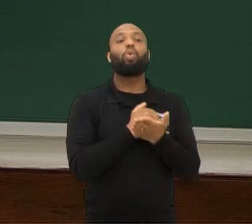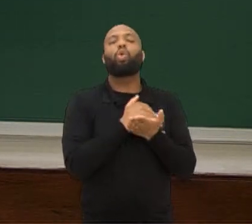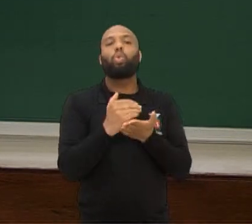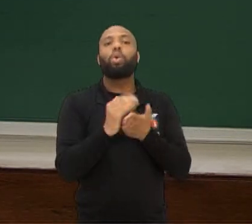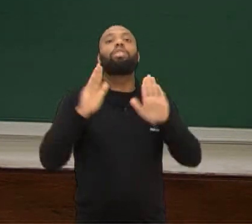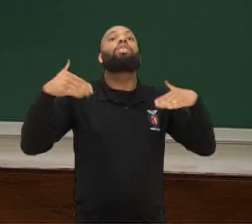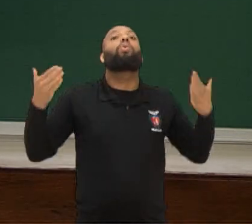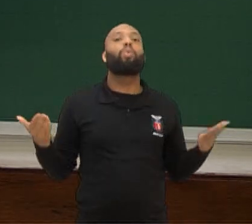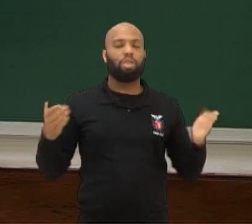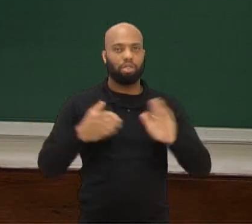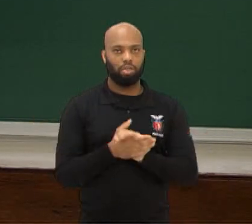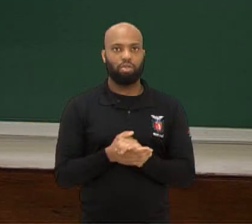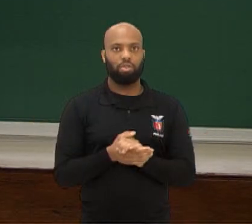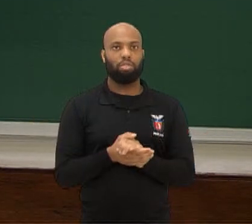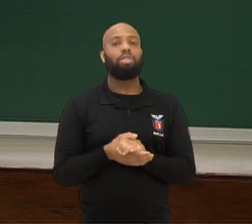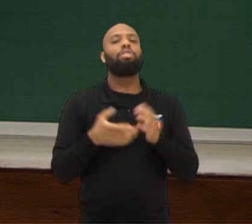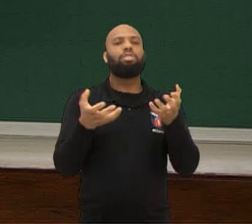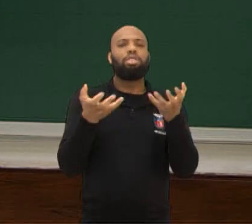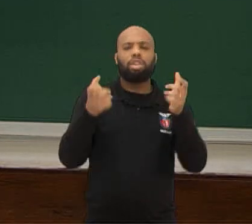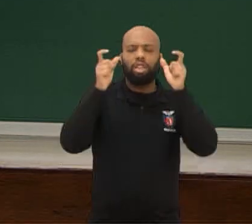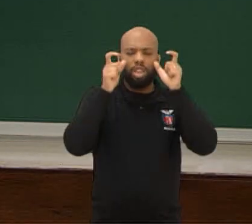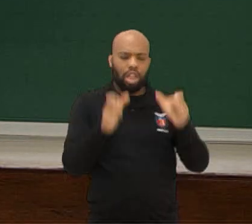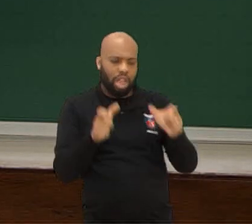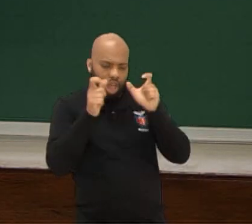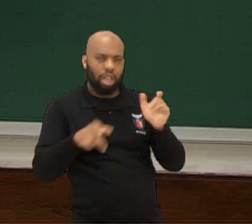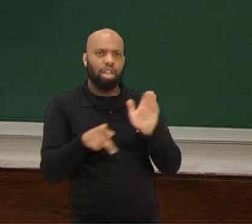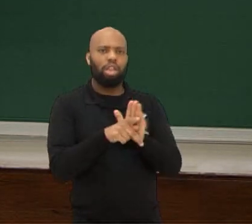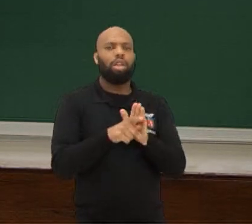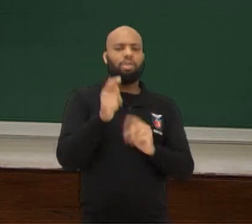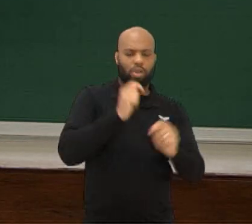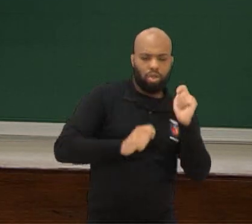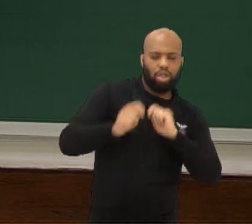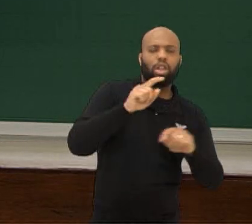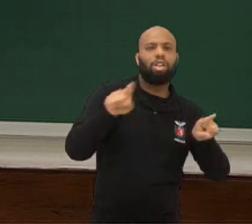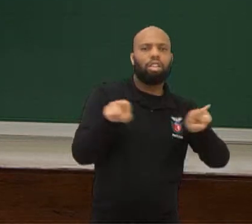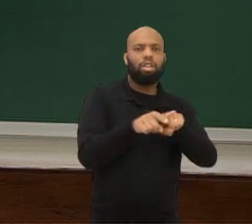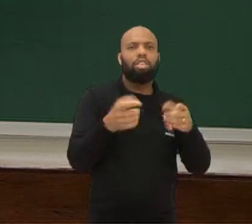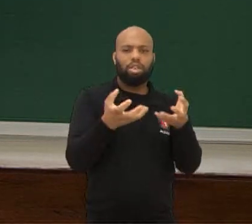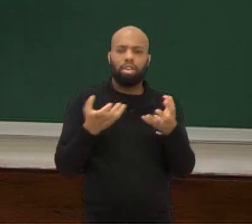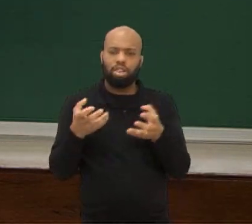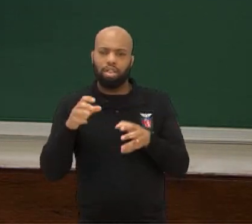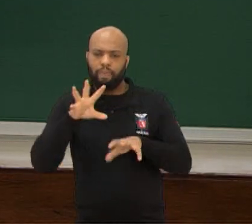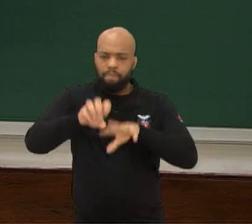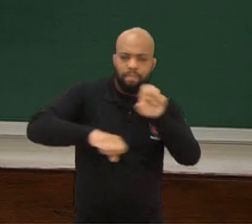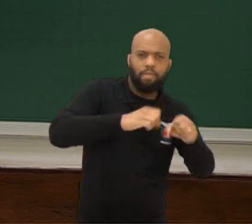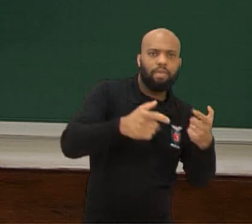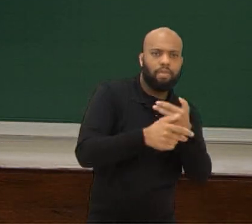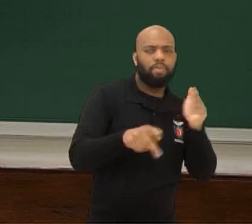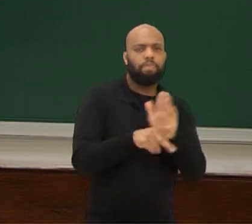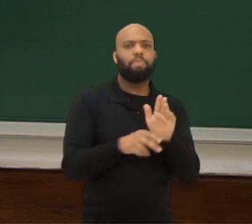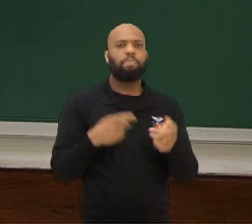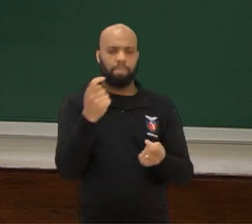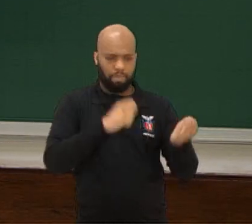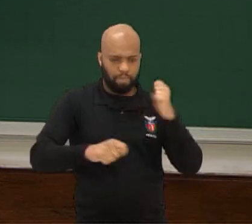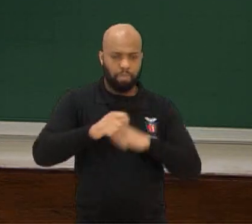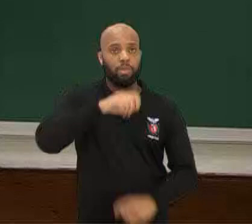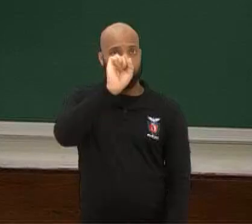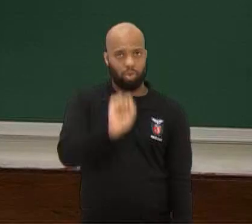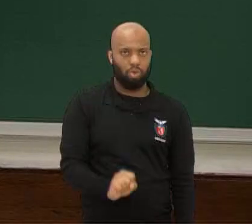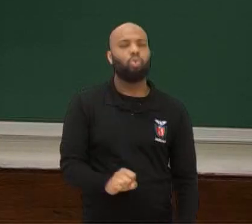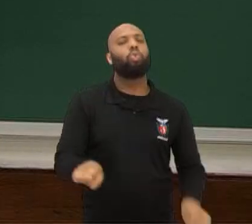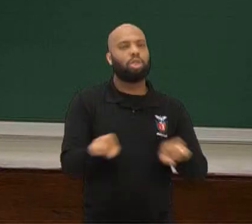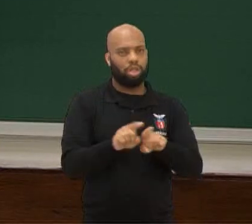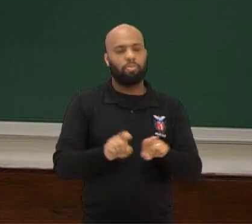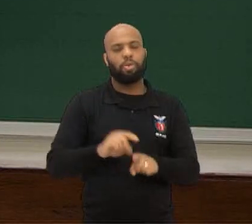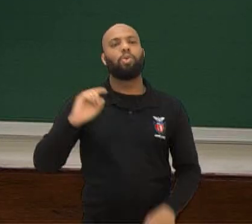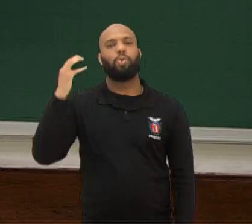acontece através do interesse econômico, da busca ali relacionada com as questões econômicas, e na região sul não